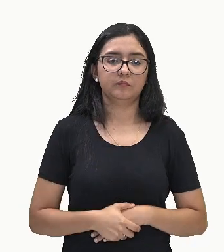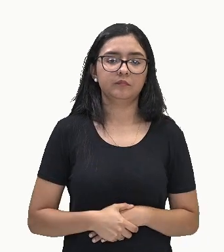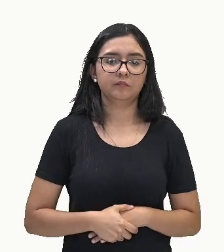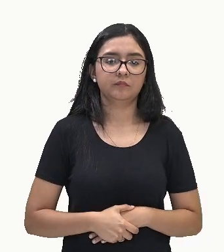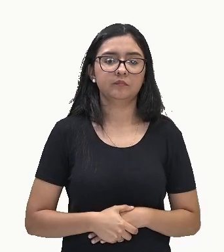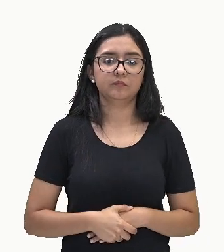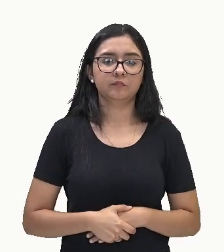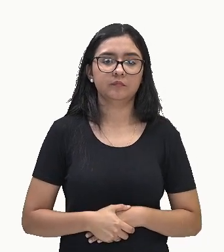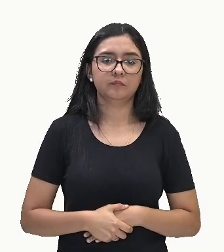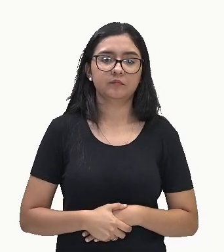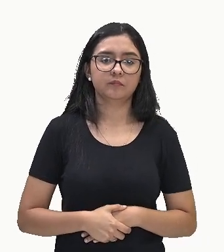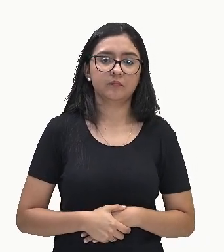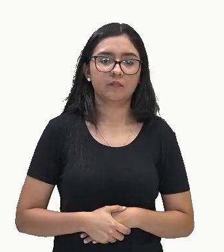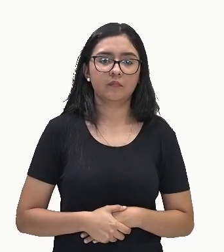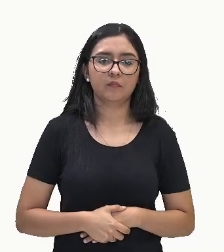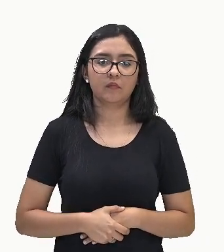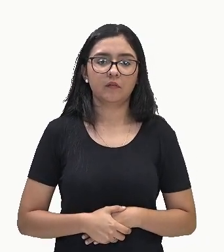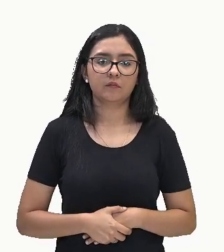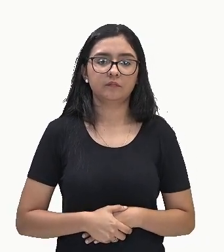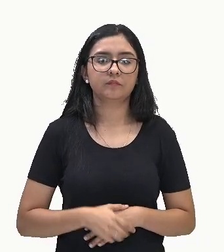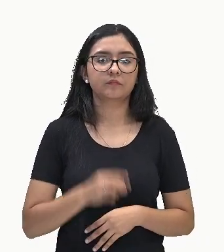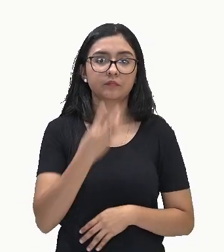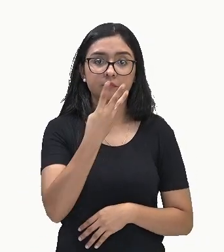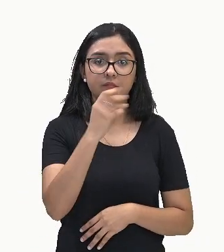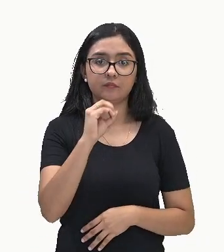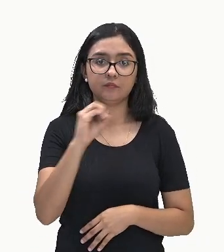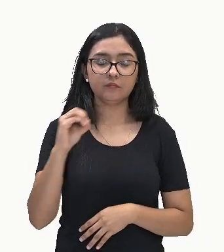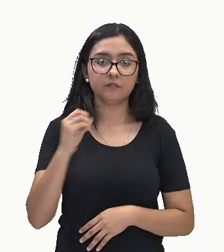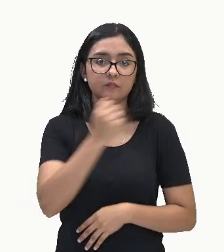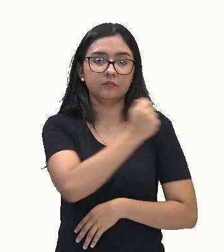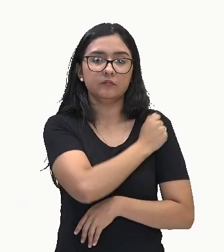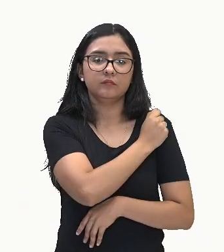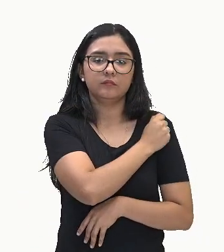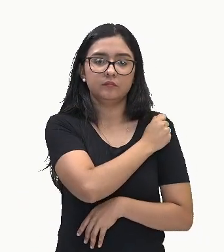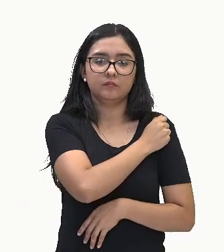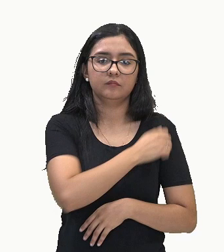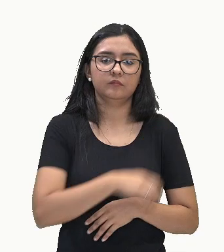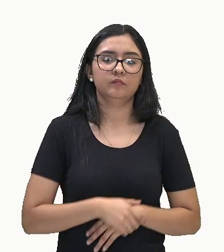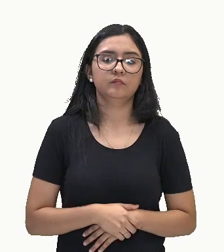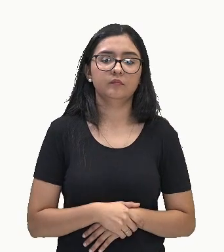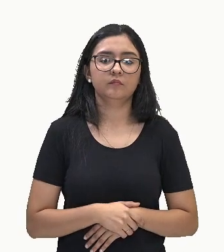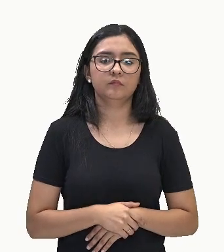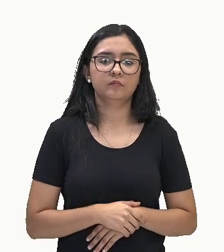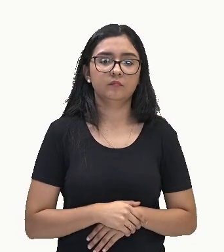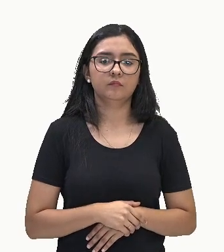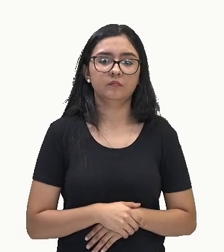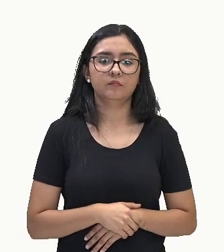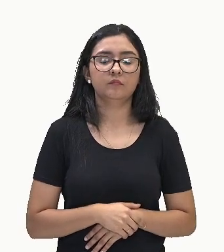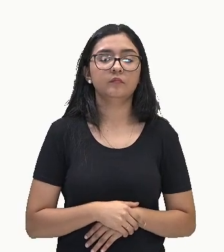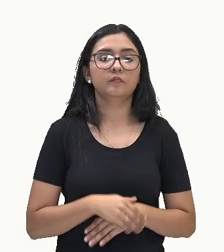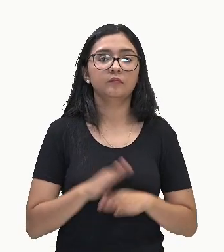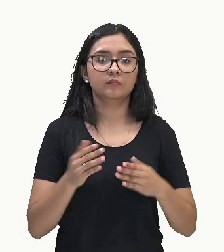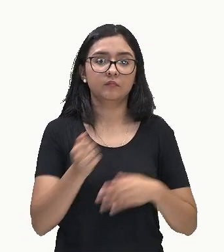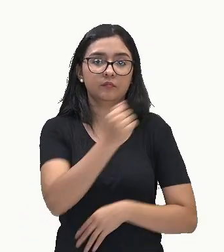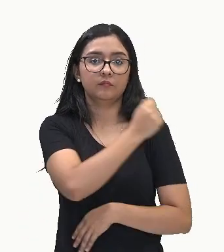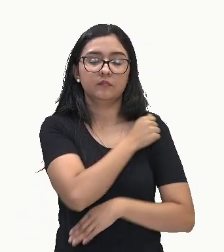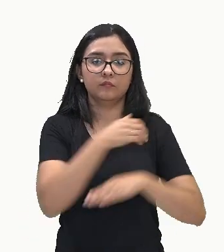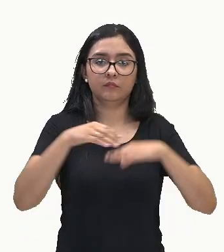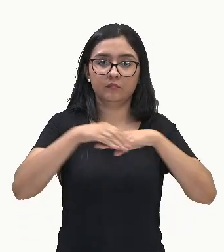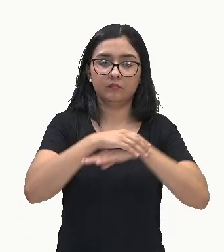corresponde a um número de 300 alunos e por fim os alunos que calçam 40